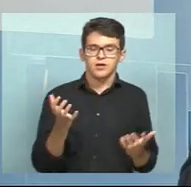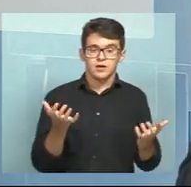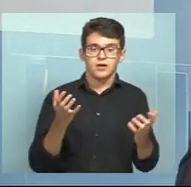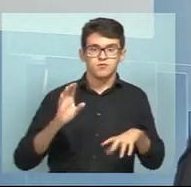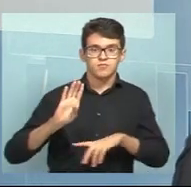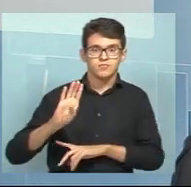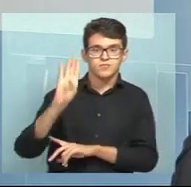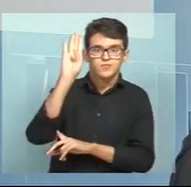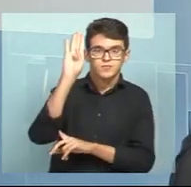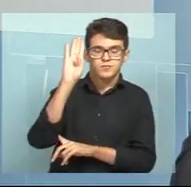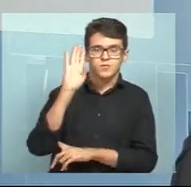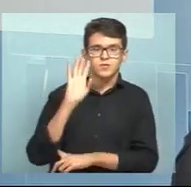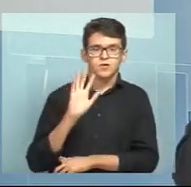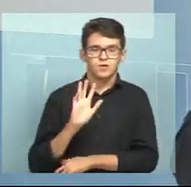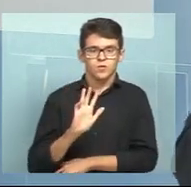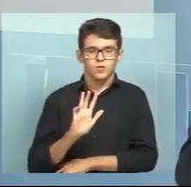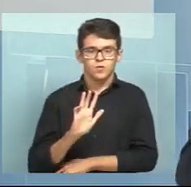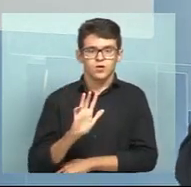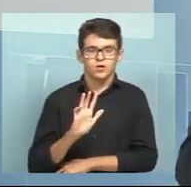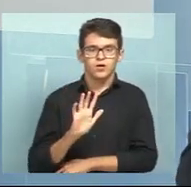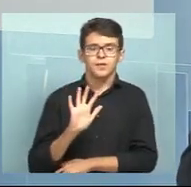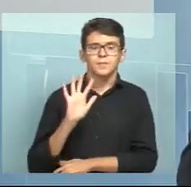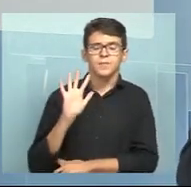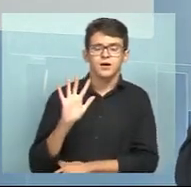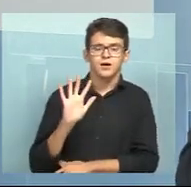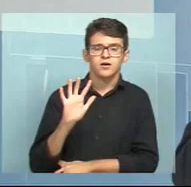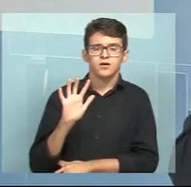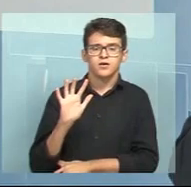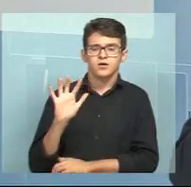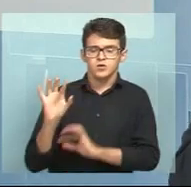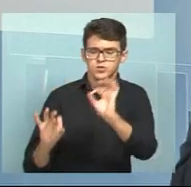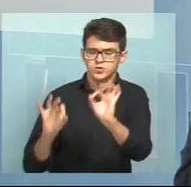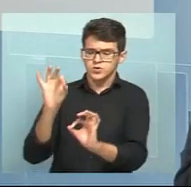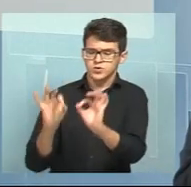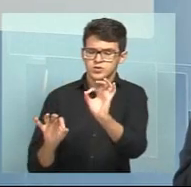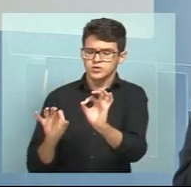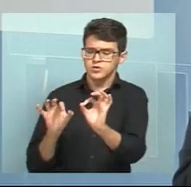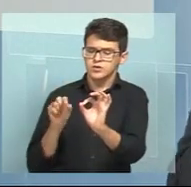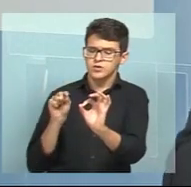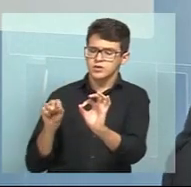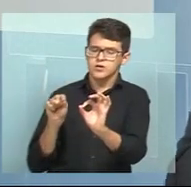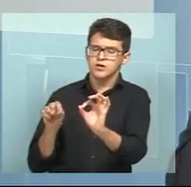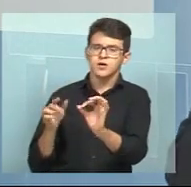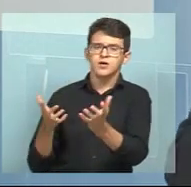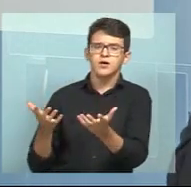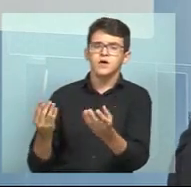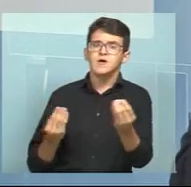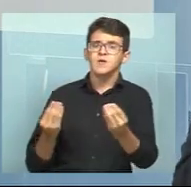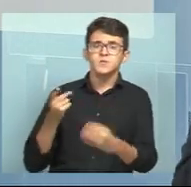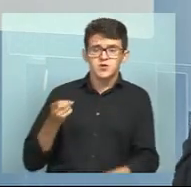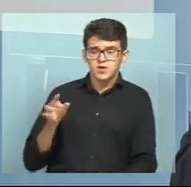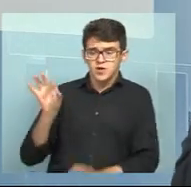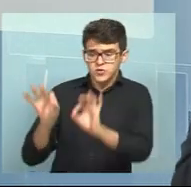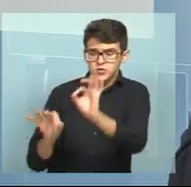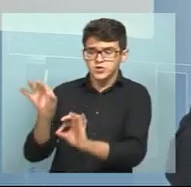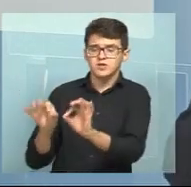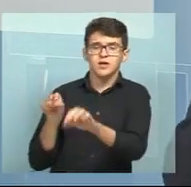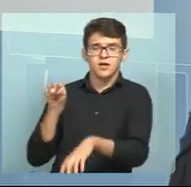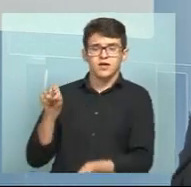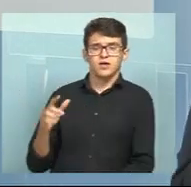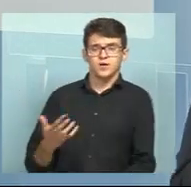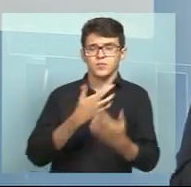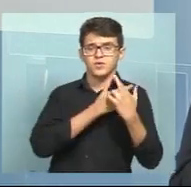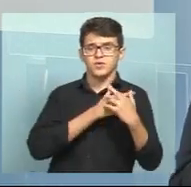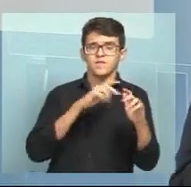desobediência em cima civil. Dessa justiça eleitoral que ele diz que não aceita. Em cima desse poder judiciário que ele diz que